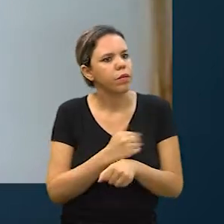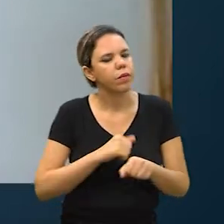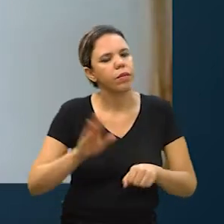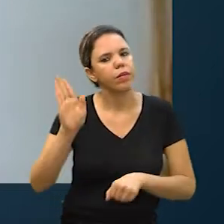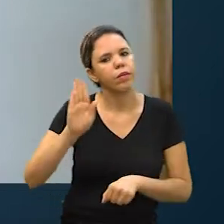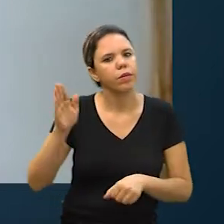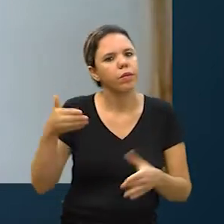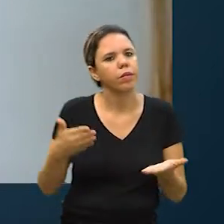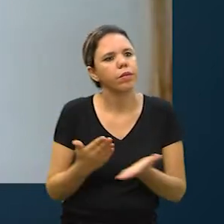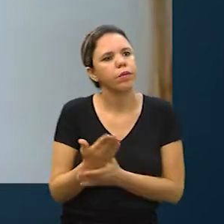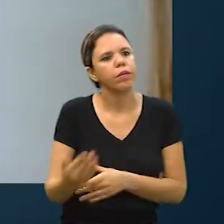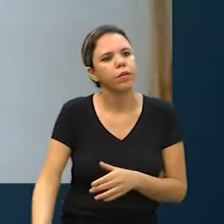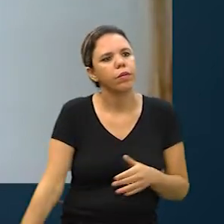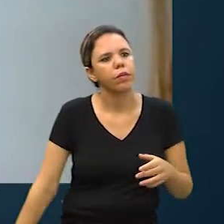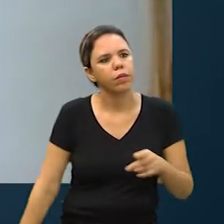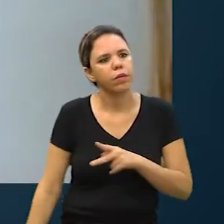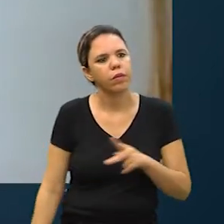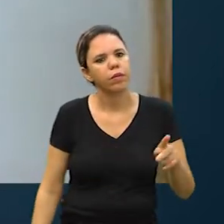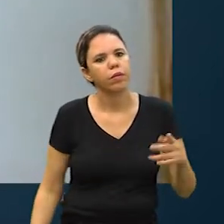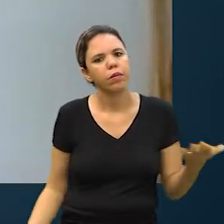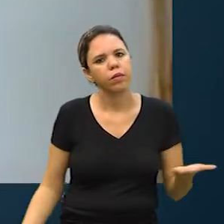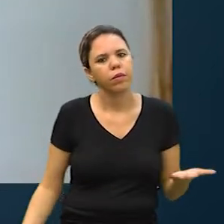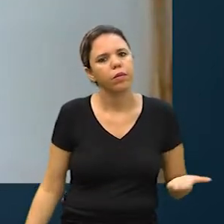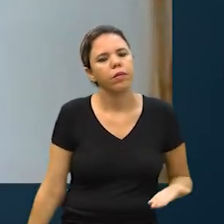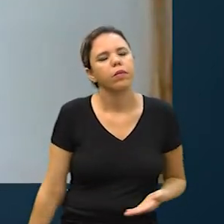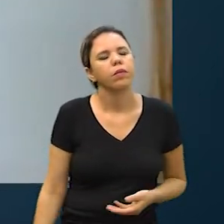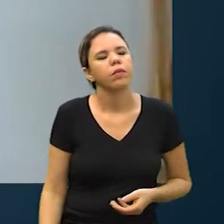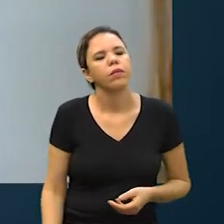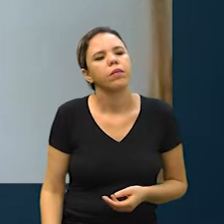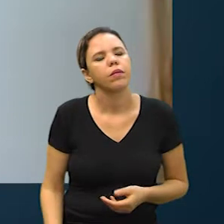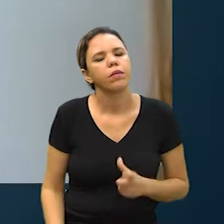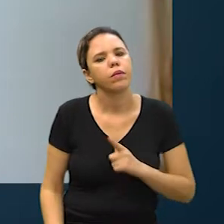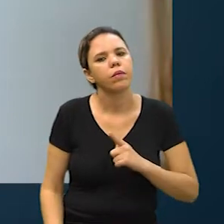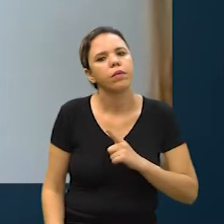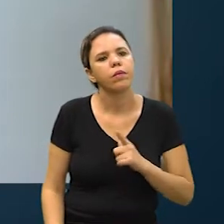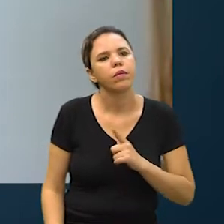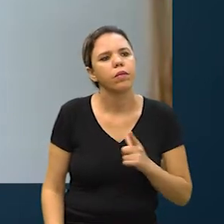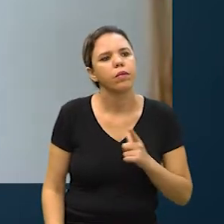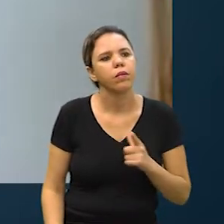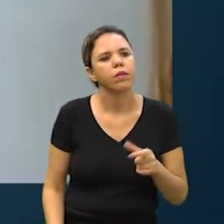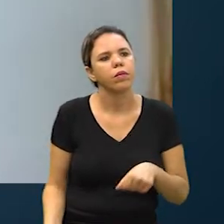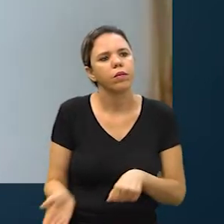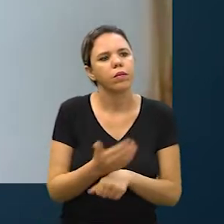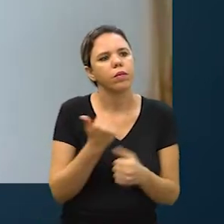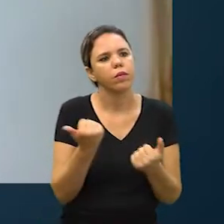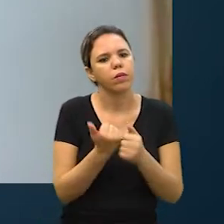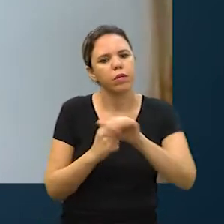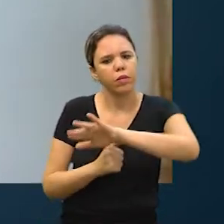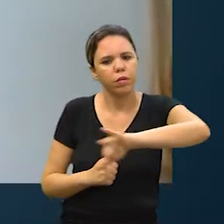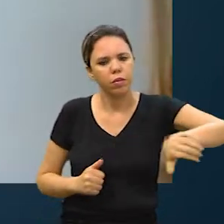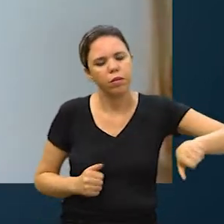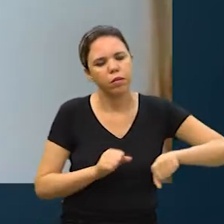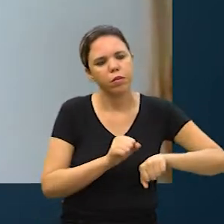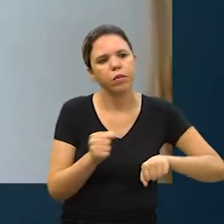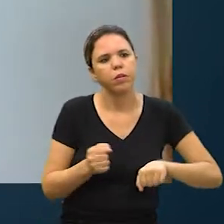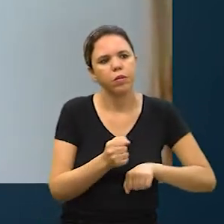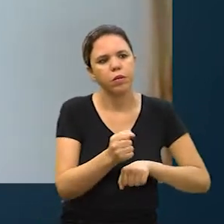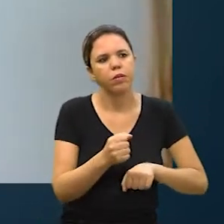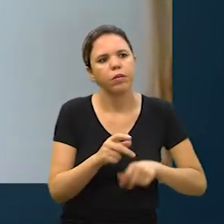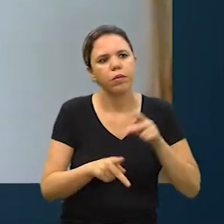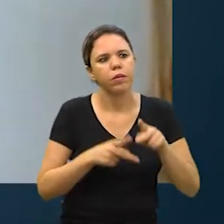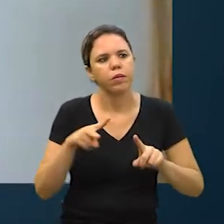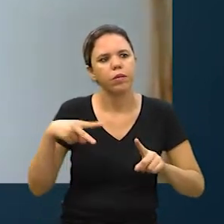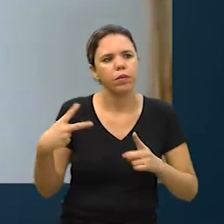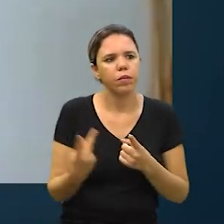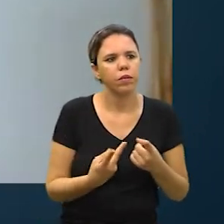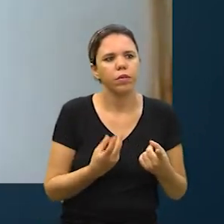vésperas da eleição do atual presidente, a gente tinha tido um recente impeachment, e então, por